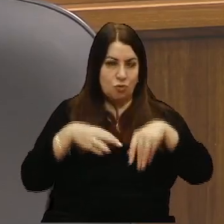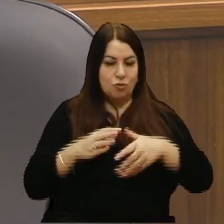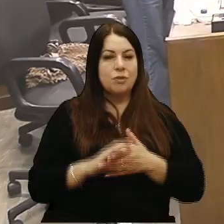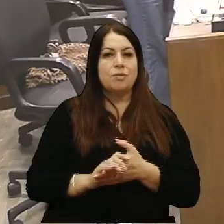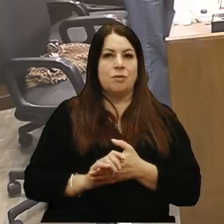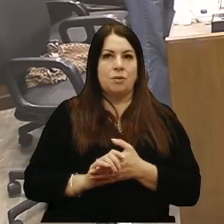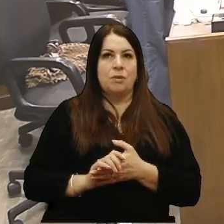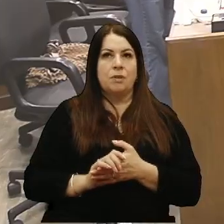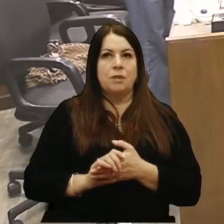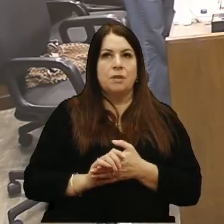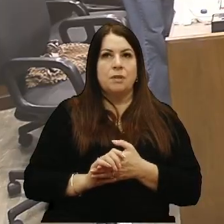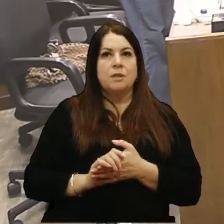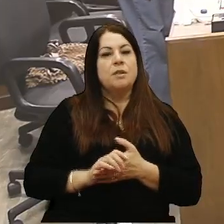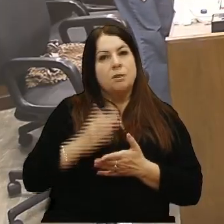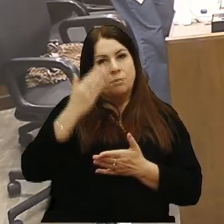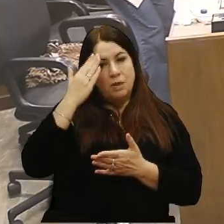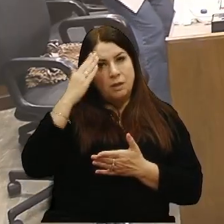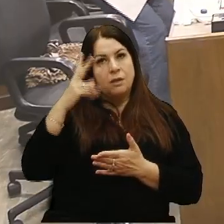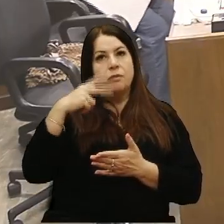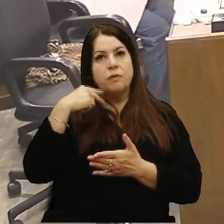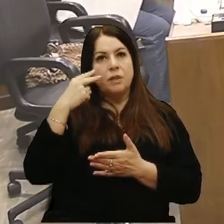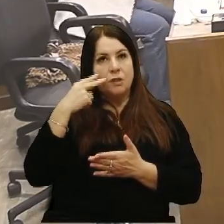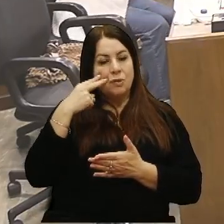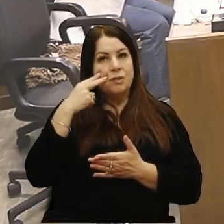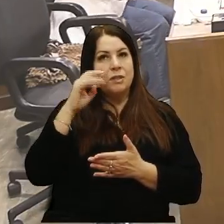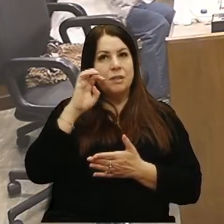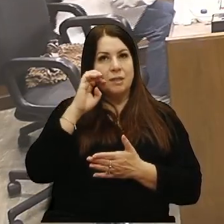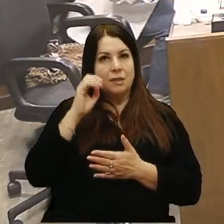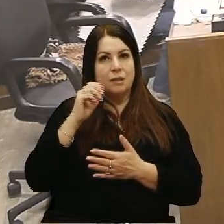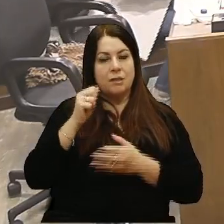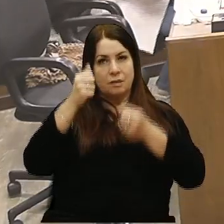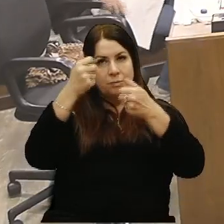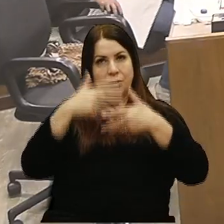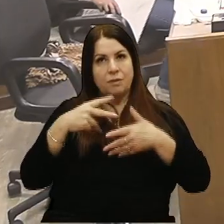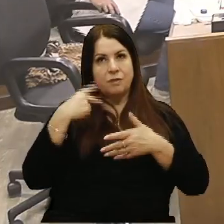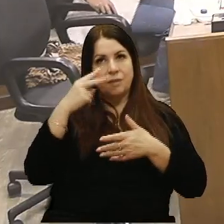tanto. Obrigado, vereadora Estela. Declaração de voto, vereador Rafael Bueno.